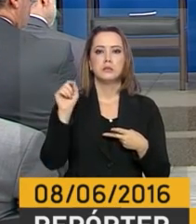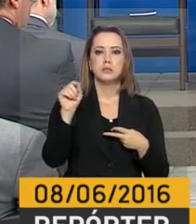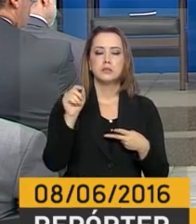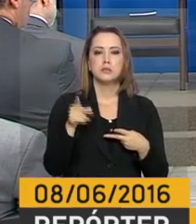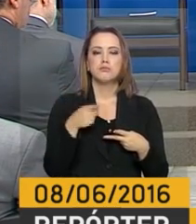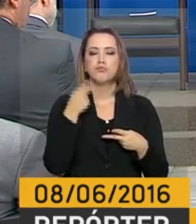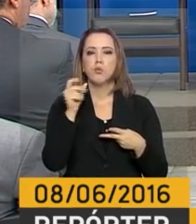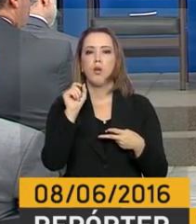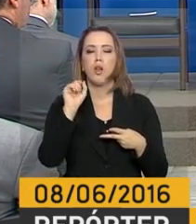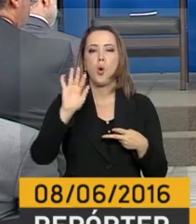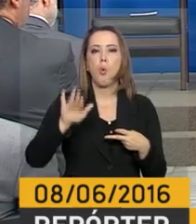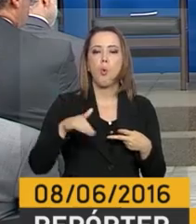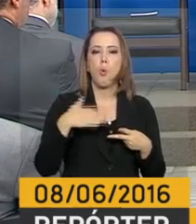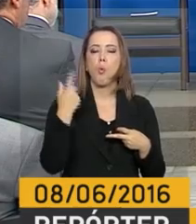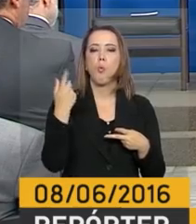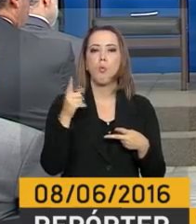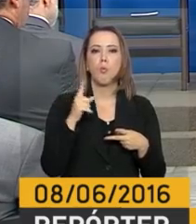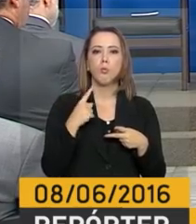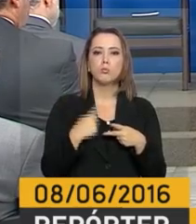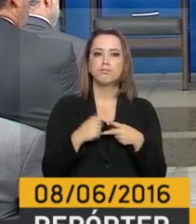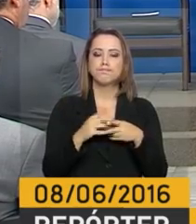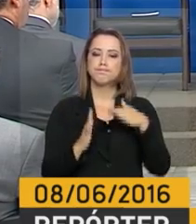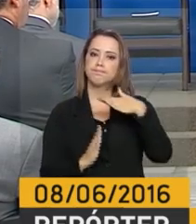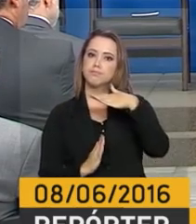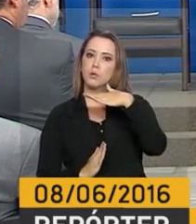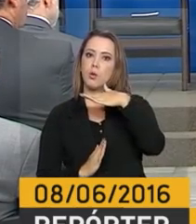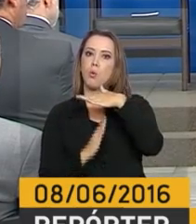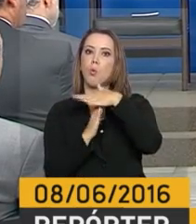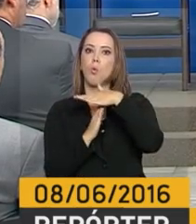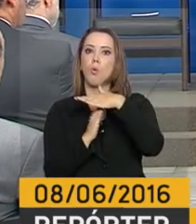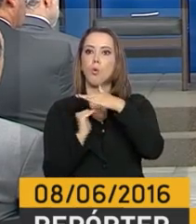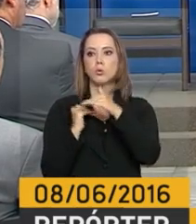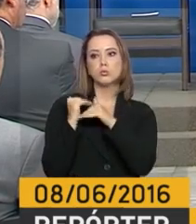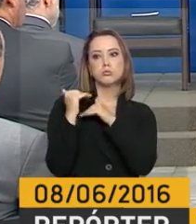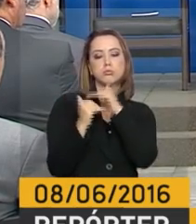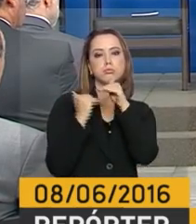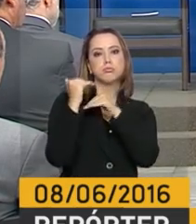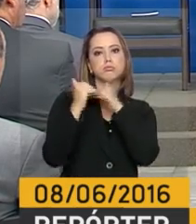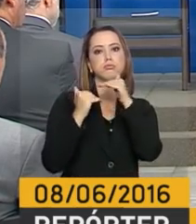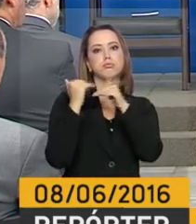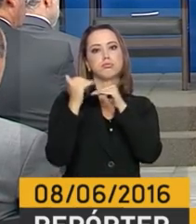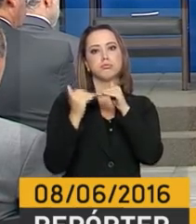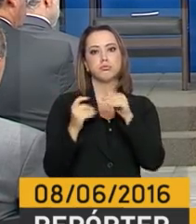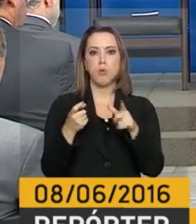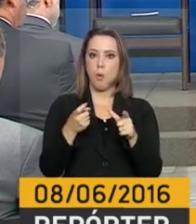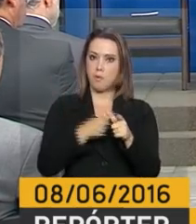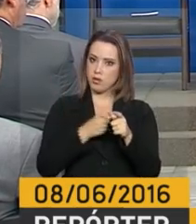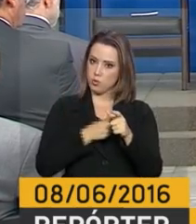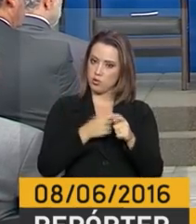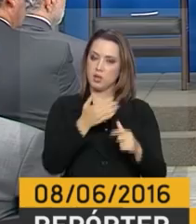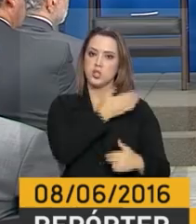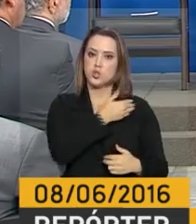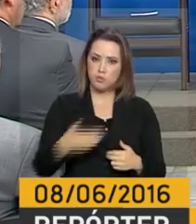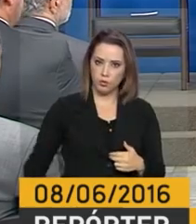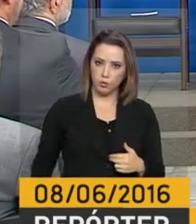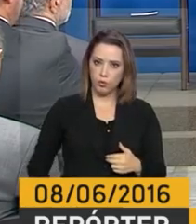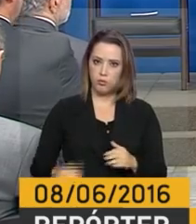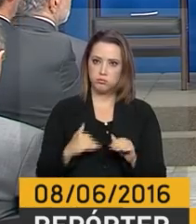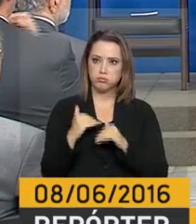um critério de limitação ao aumento das despesas públicas não para